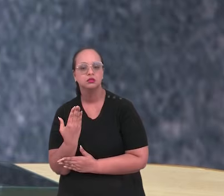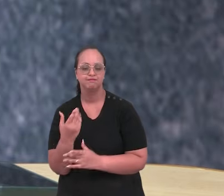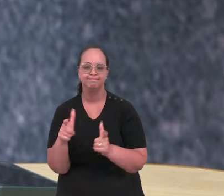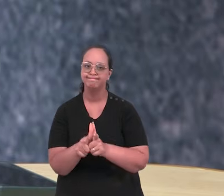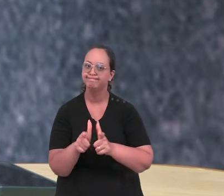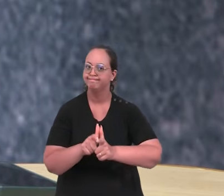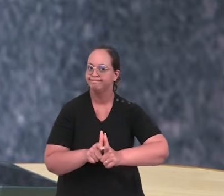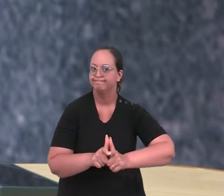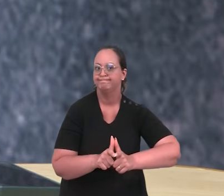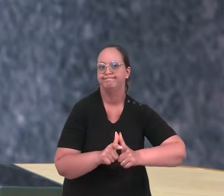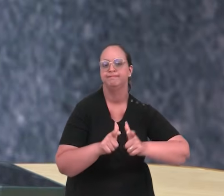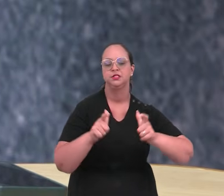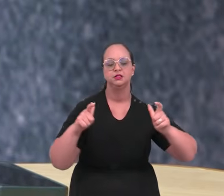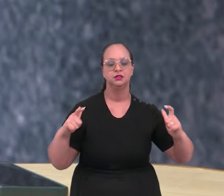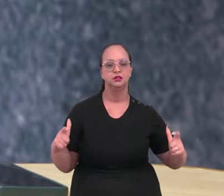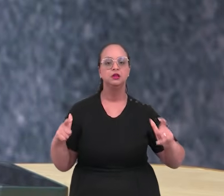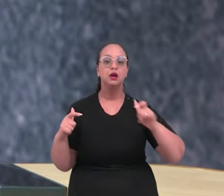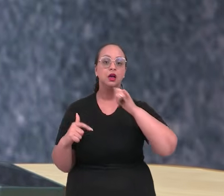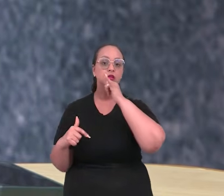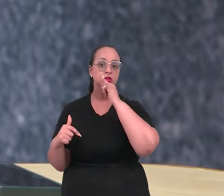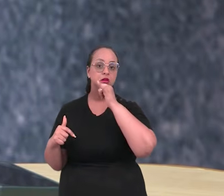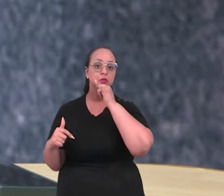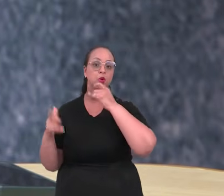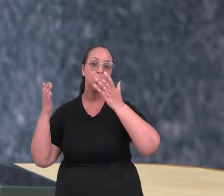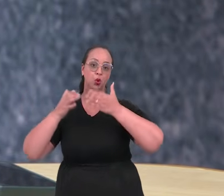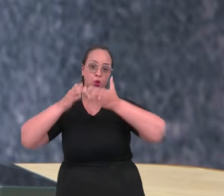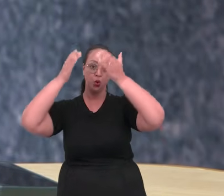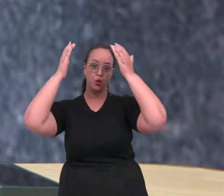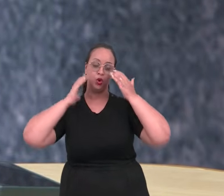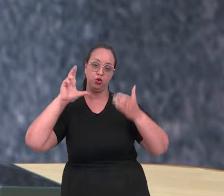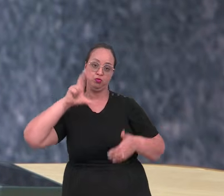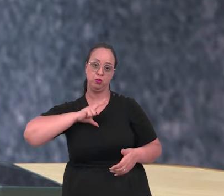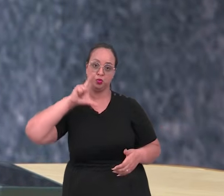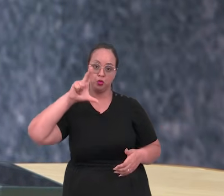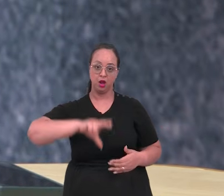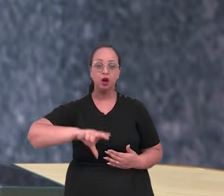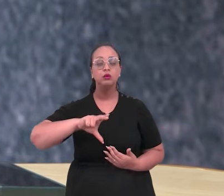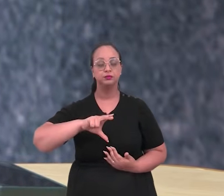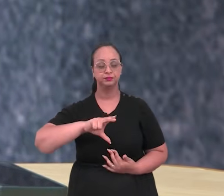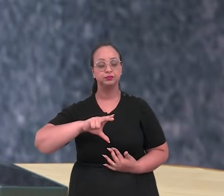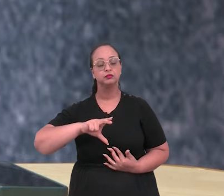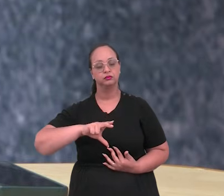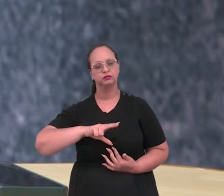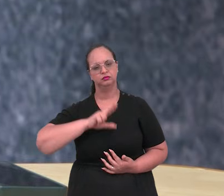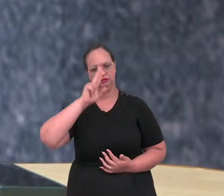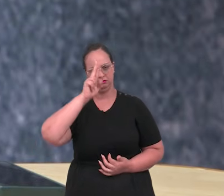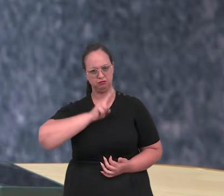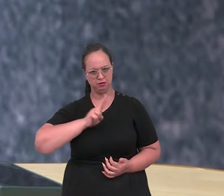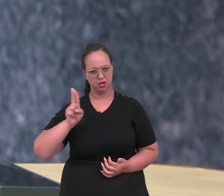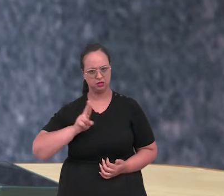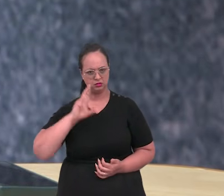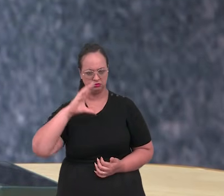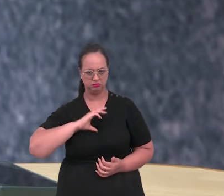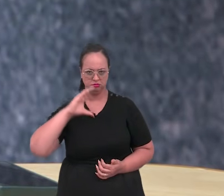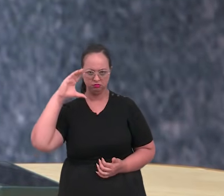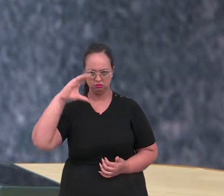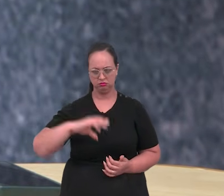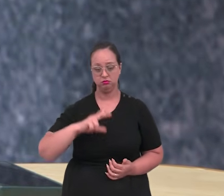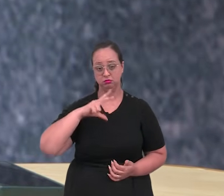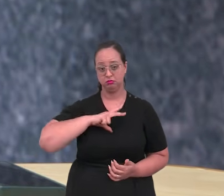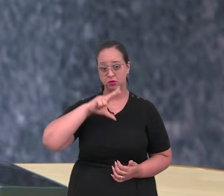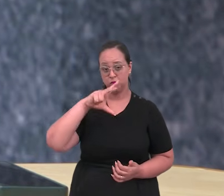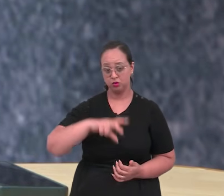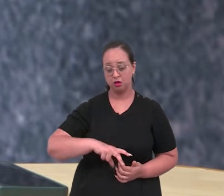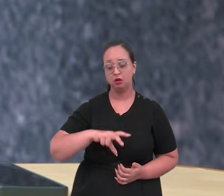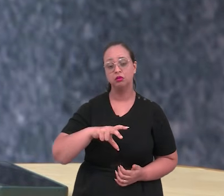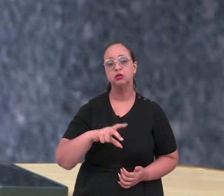influentes, a ponto de que, por exemplo, os reis de Portugal, os os padres, com os quais os membros da família portuguesa